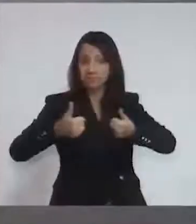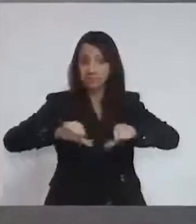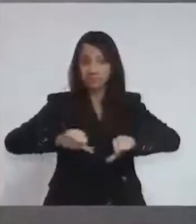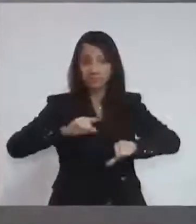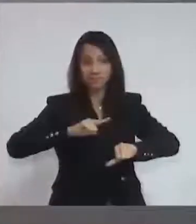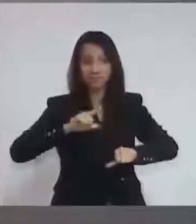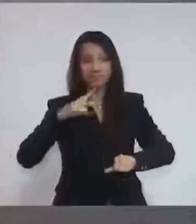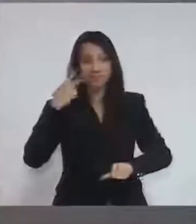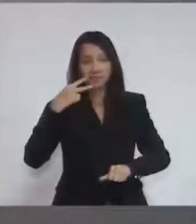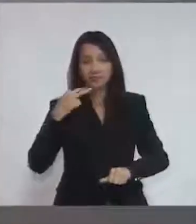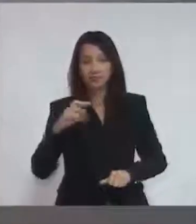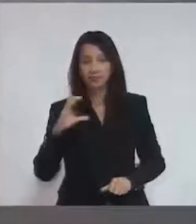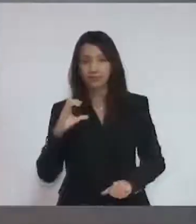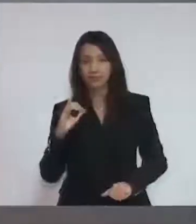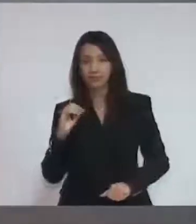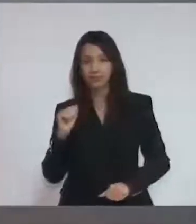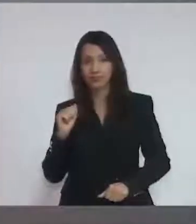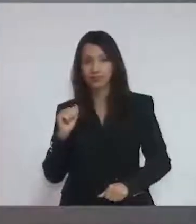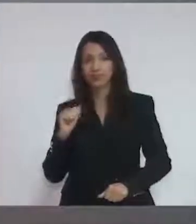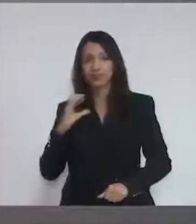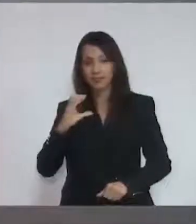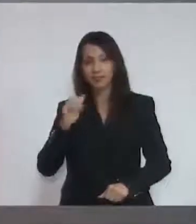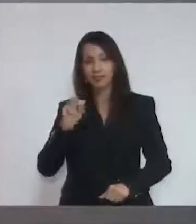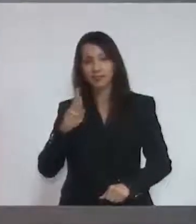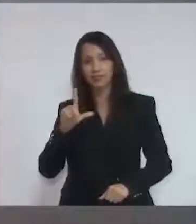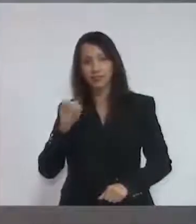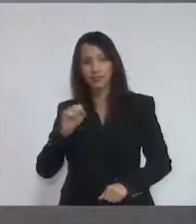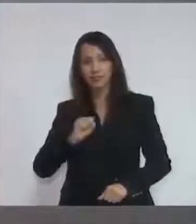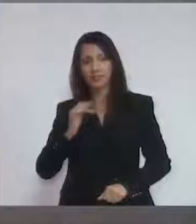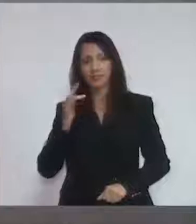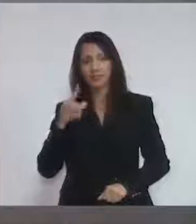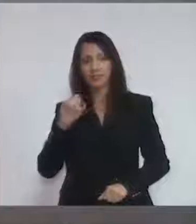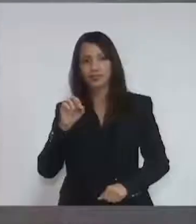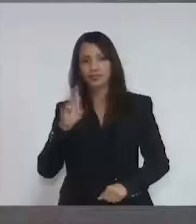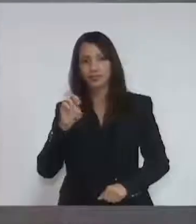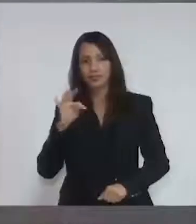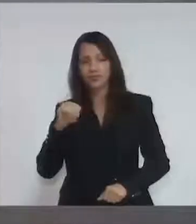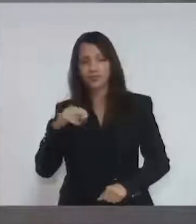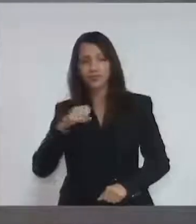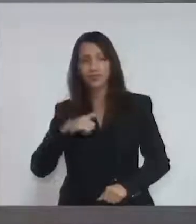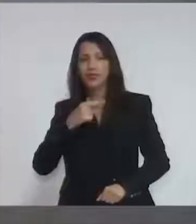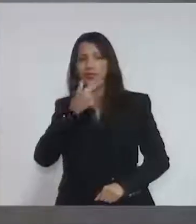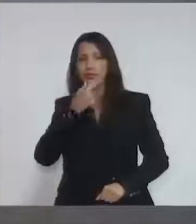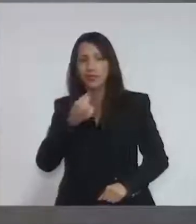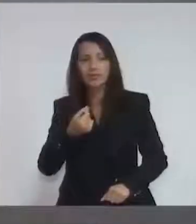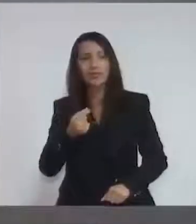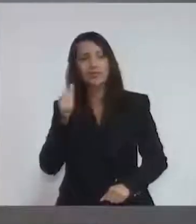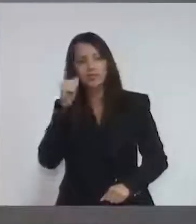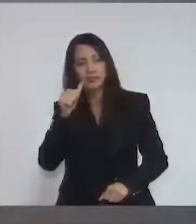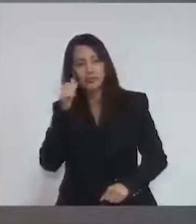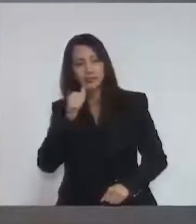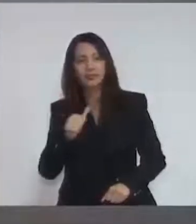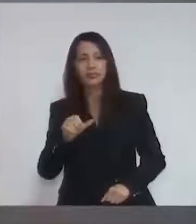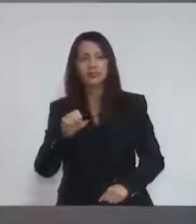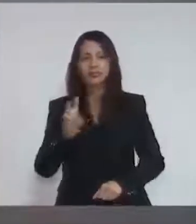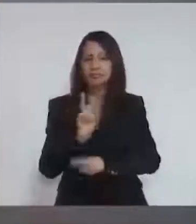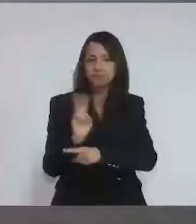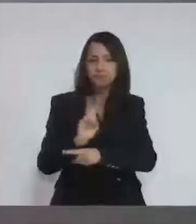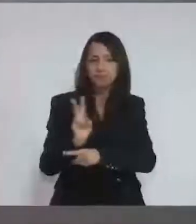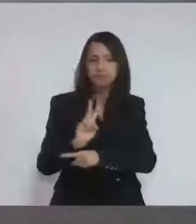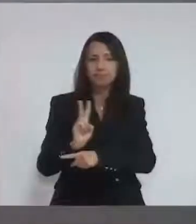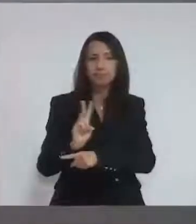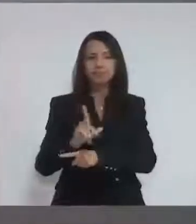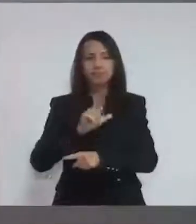vereador Carlos Florentino, que é o que mais conhece aqui nessa casa sobre essa questão. Estão deixando os nossos homens nas ruas com colete vencido,